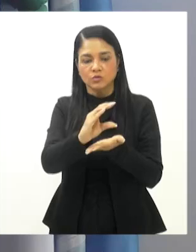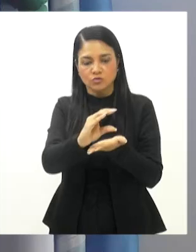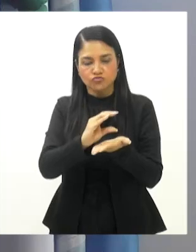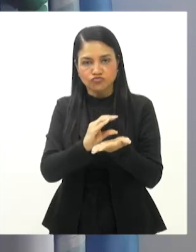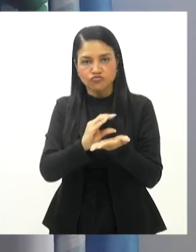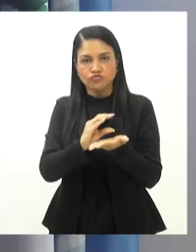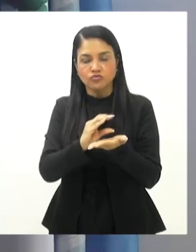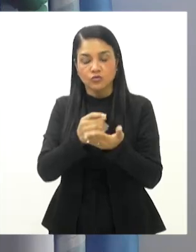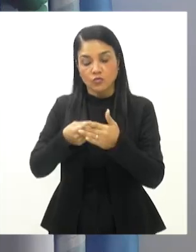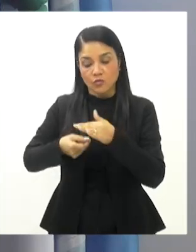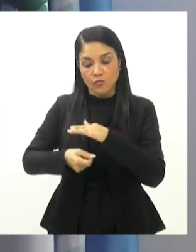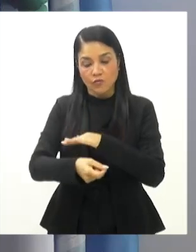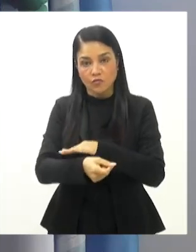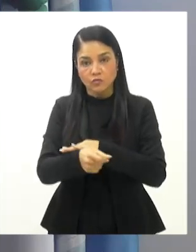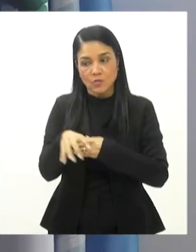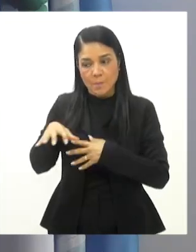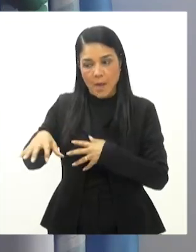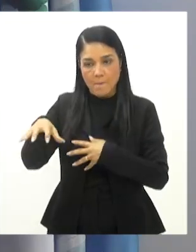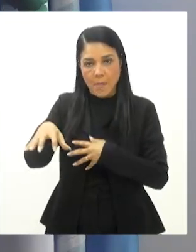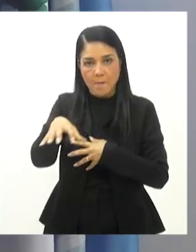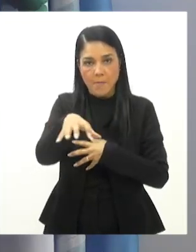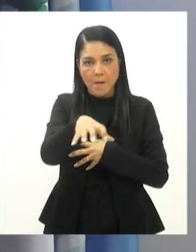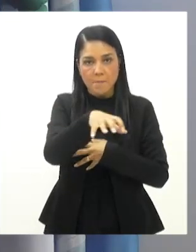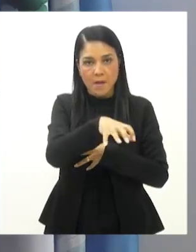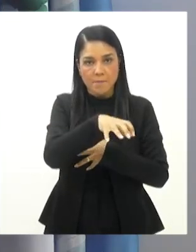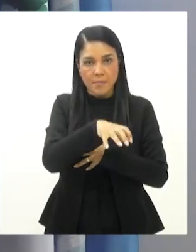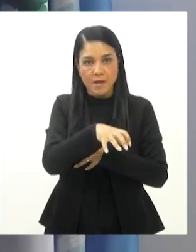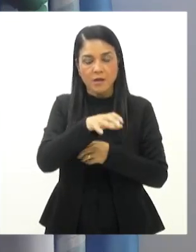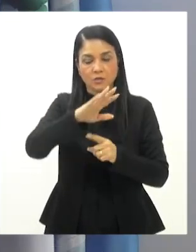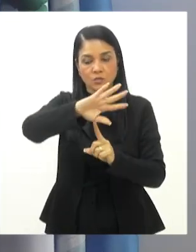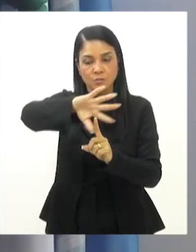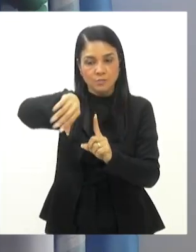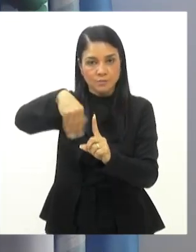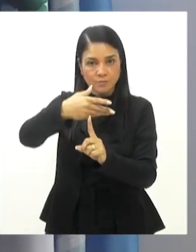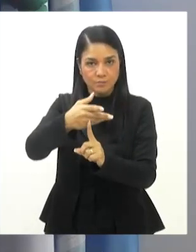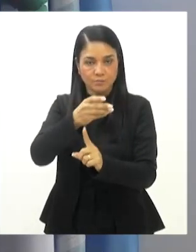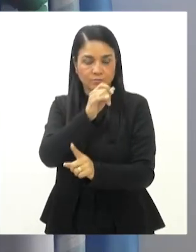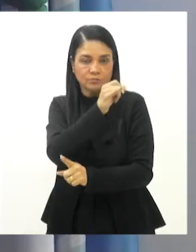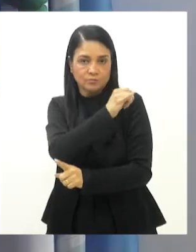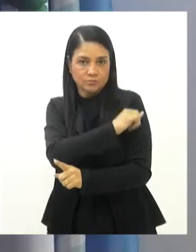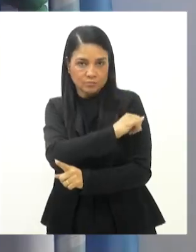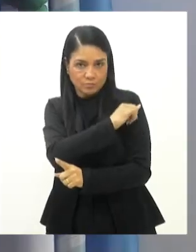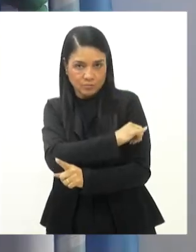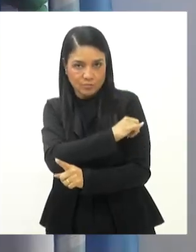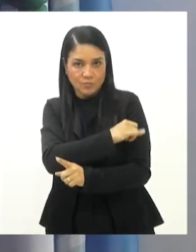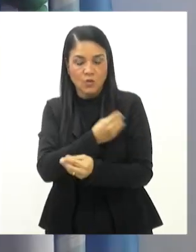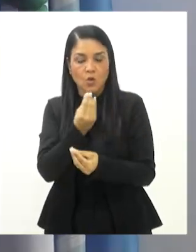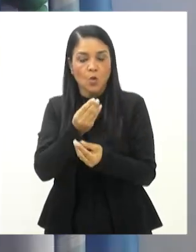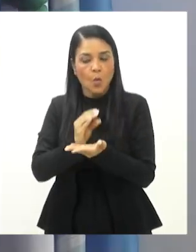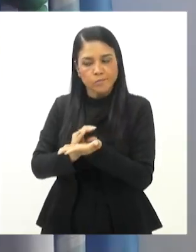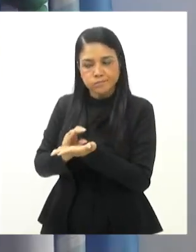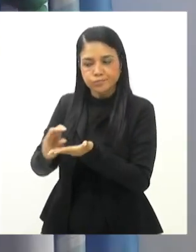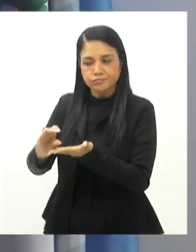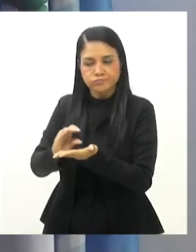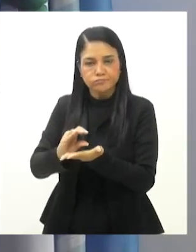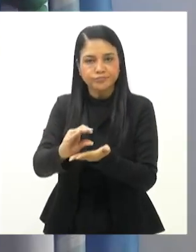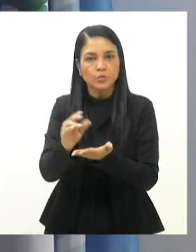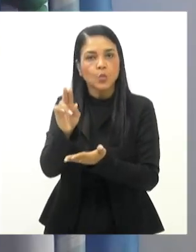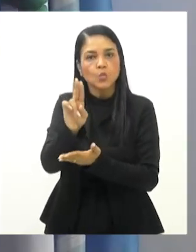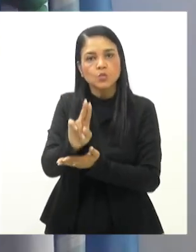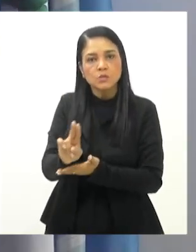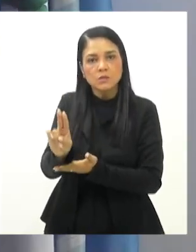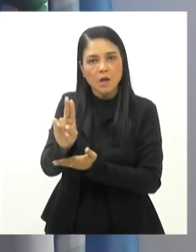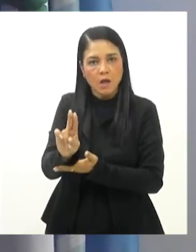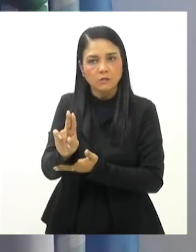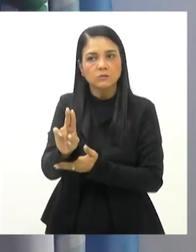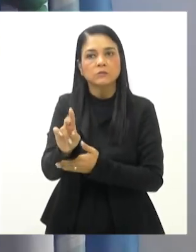desses fundos setoriais, desses fundos de meio ambiente do Estado do Rio de Janeiro, como têm sido empregados esses recursos, como foram empregados os